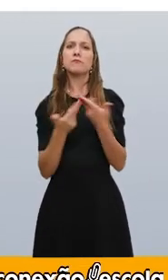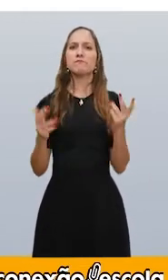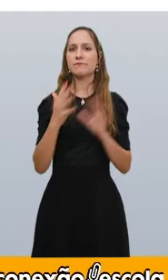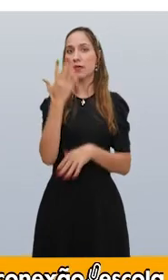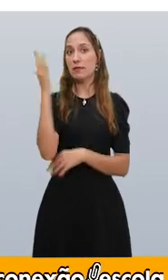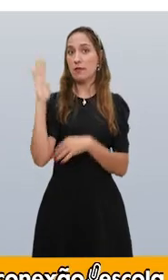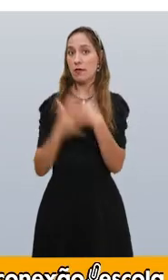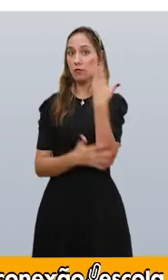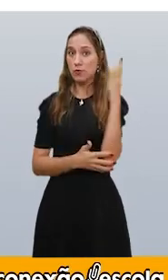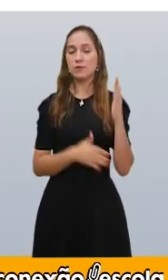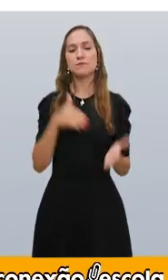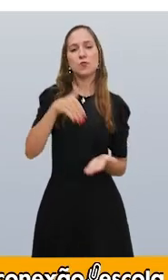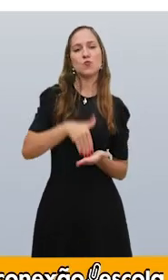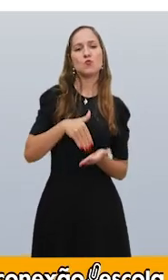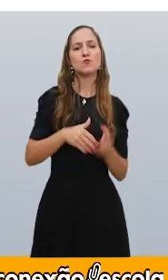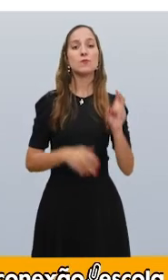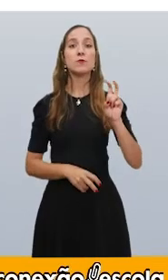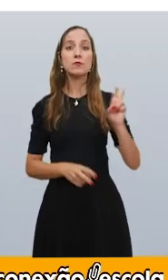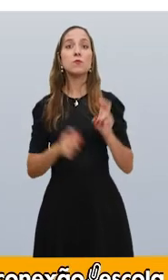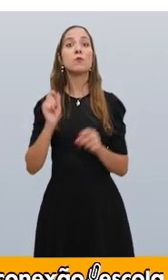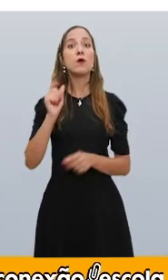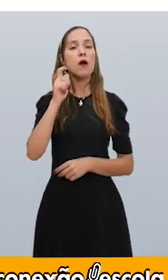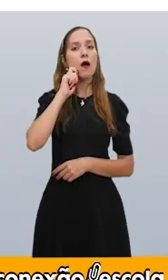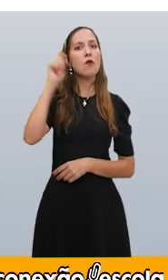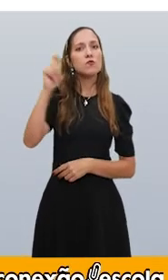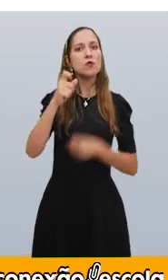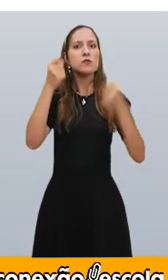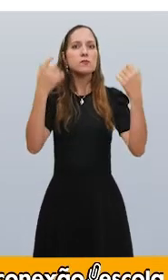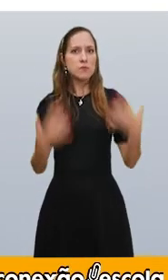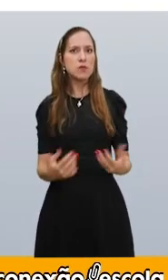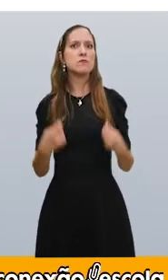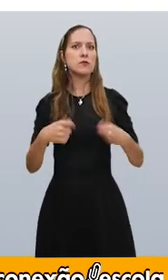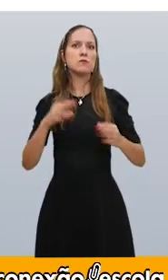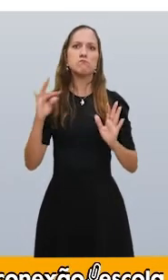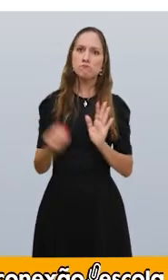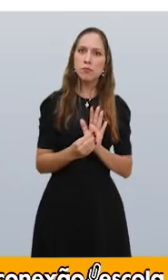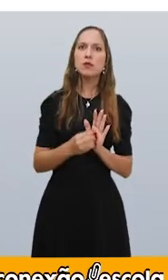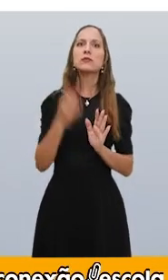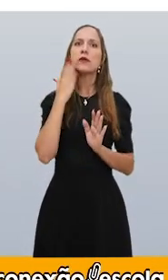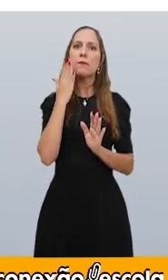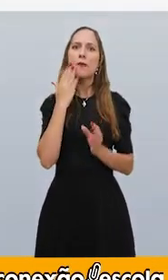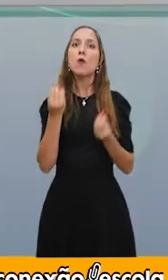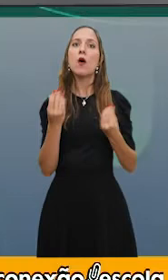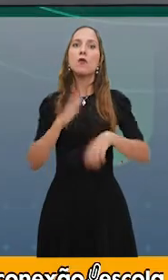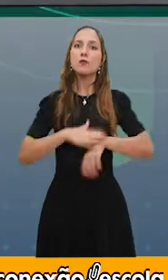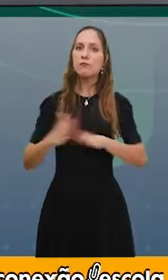o autor considera o tempo, o povo e a cultura.